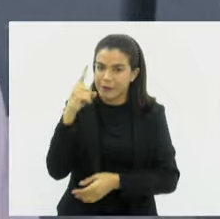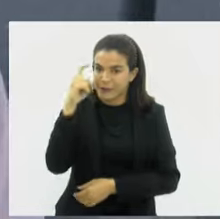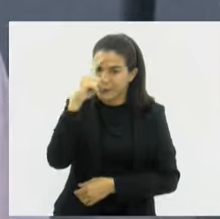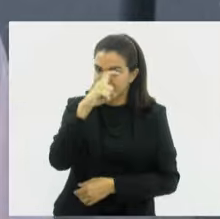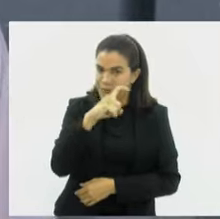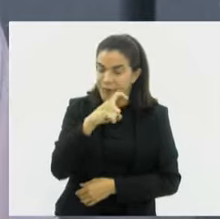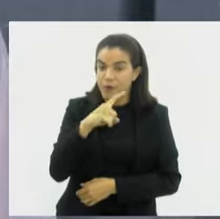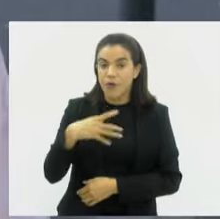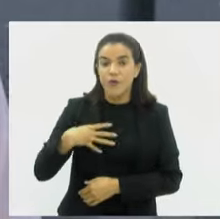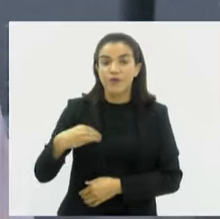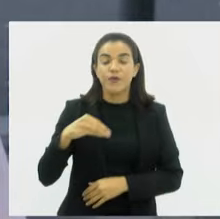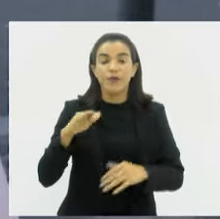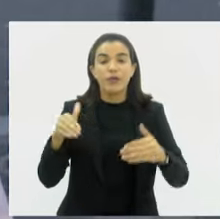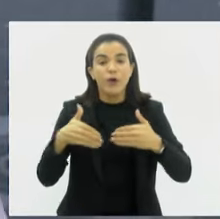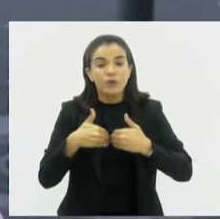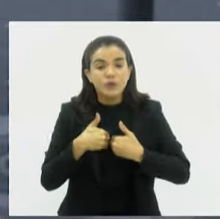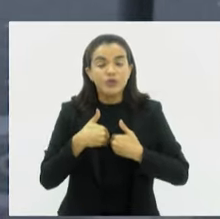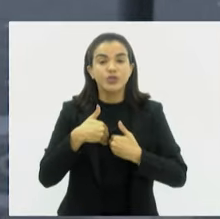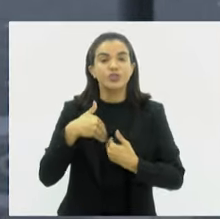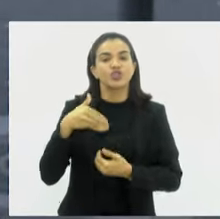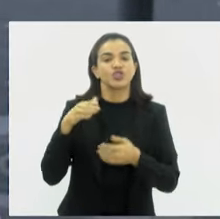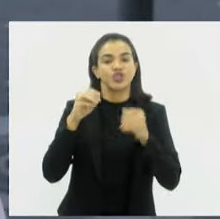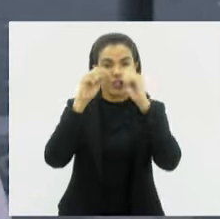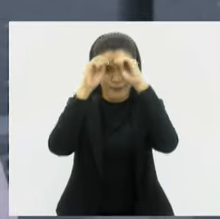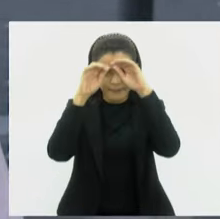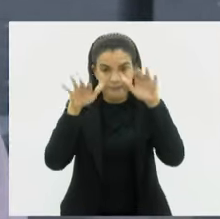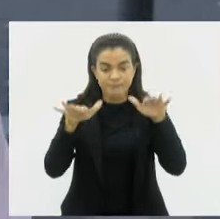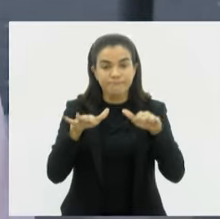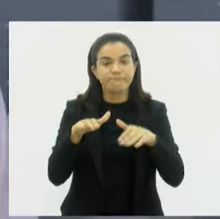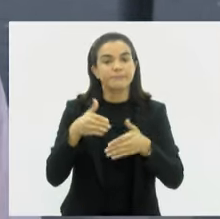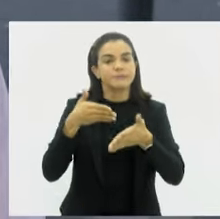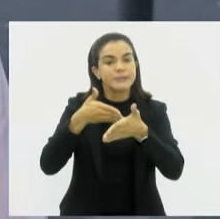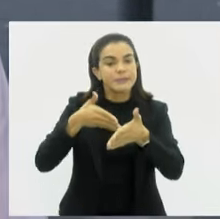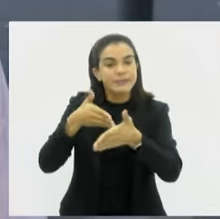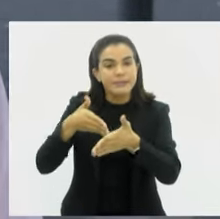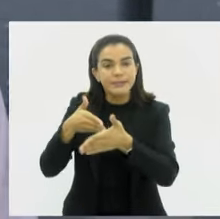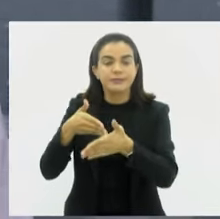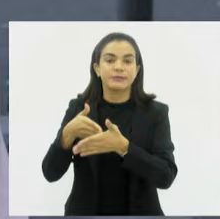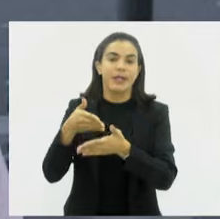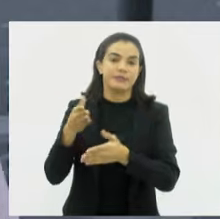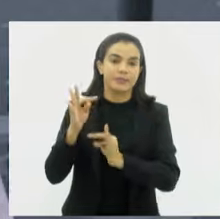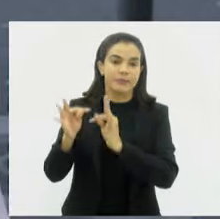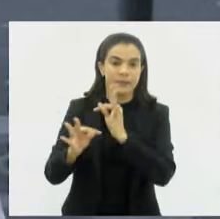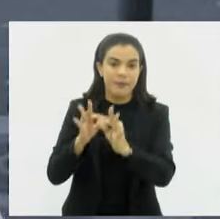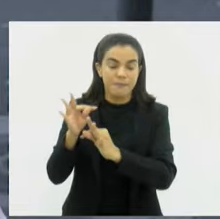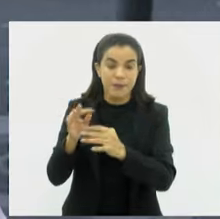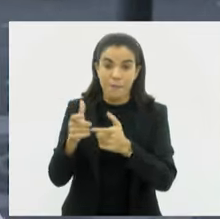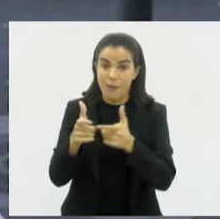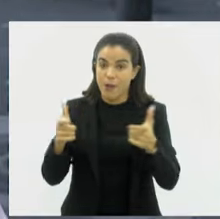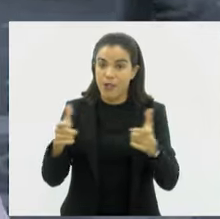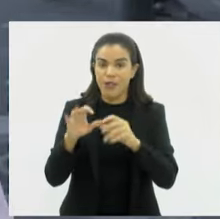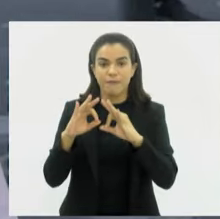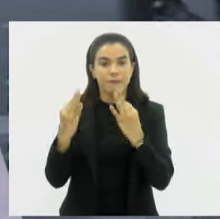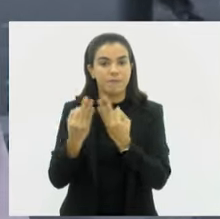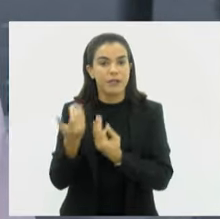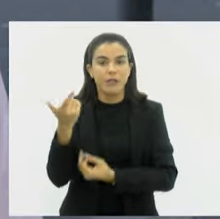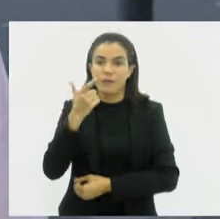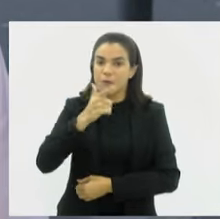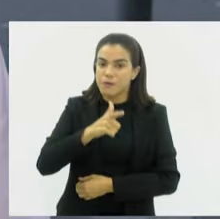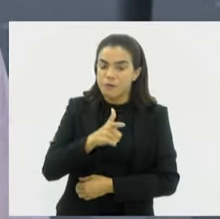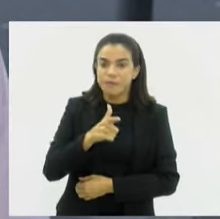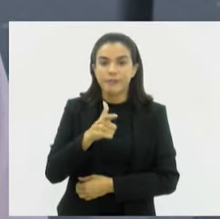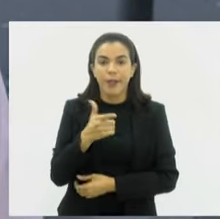filho autista, mas sim pela dificuldade de acesso aos tratamentos, que a maioria dos pais não tem. A maioria dos pais